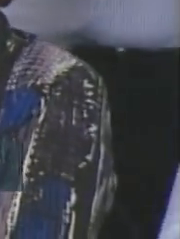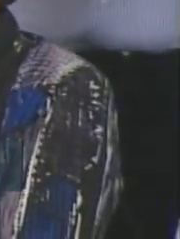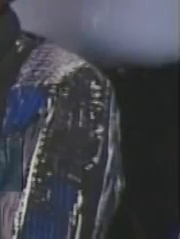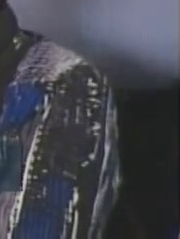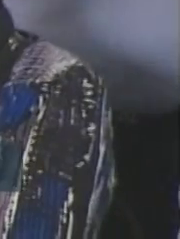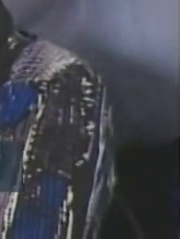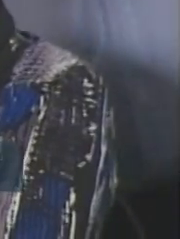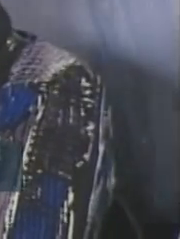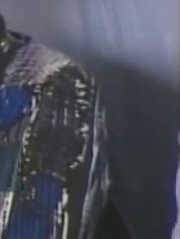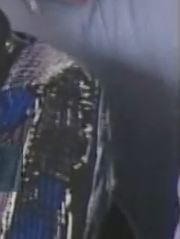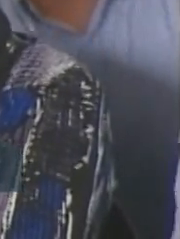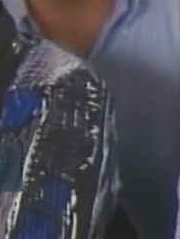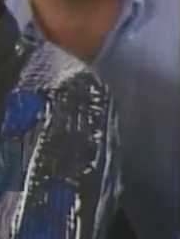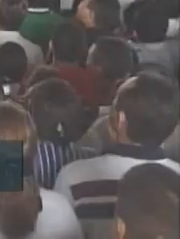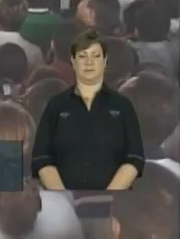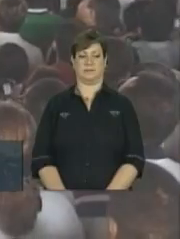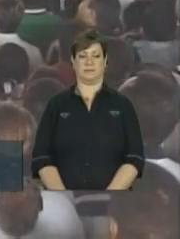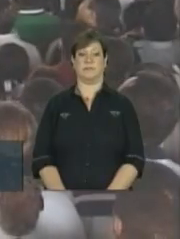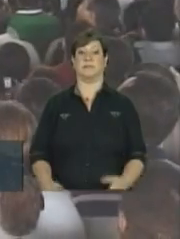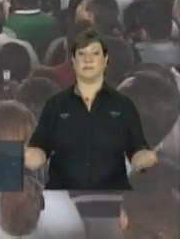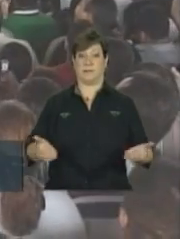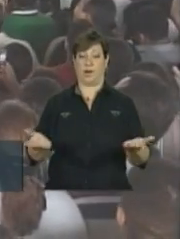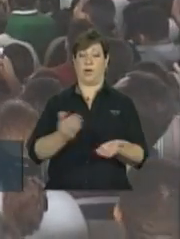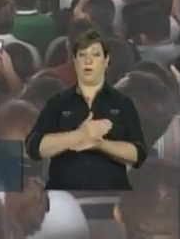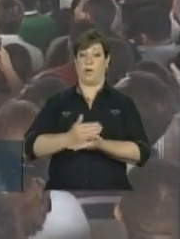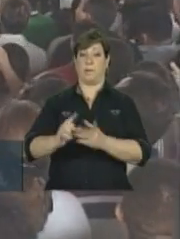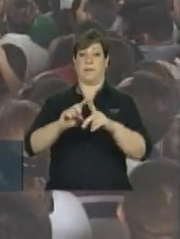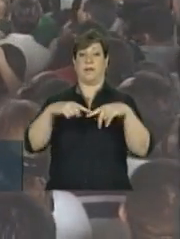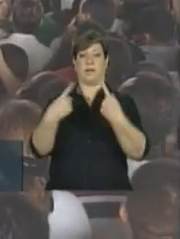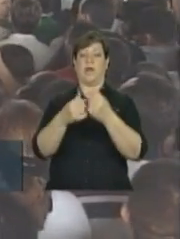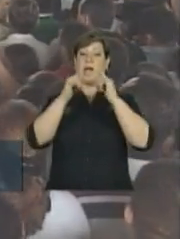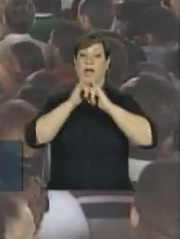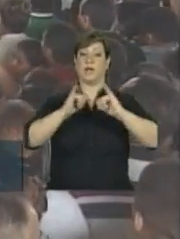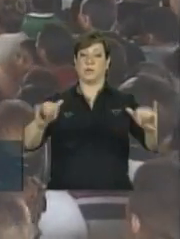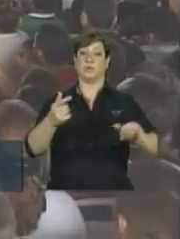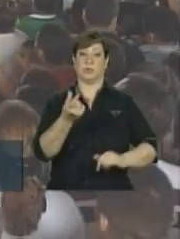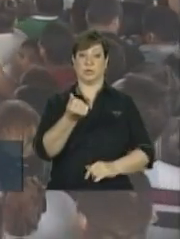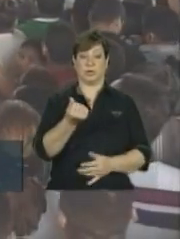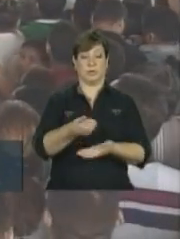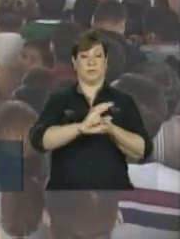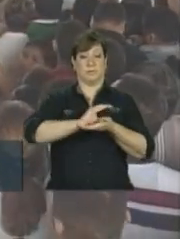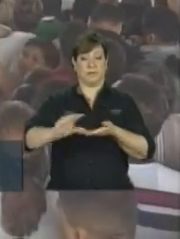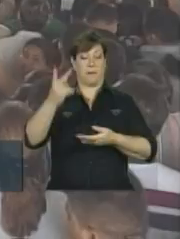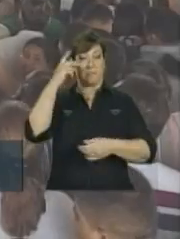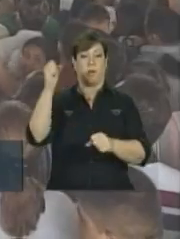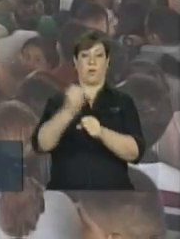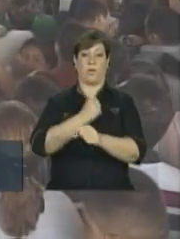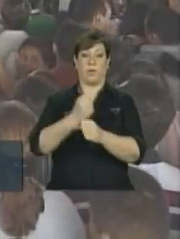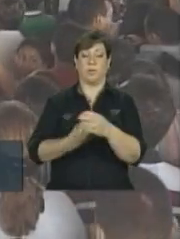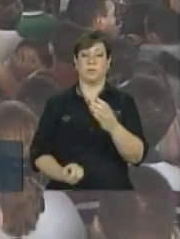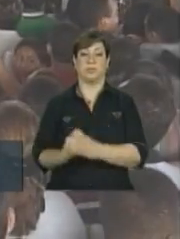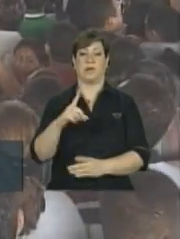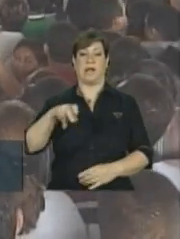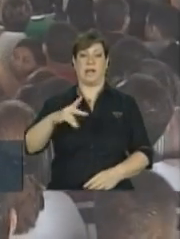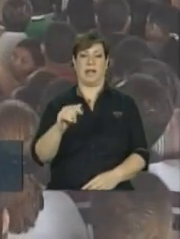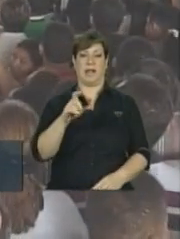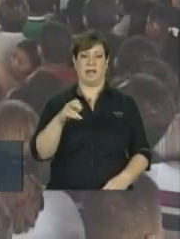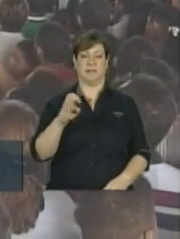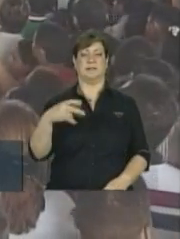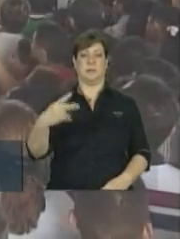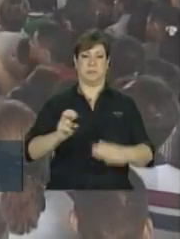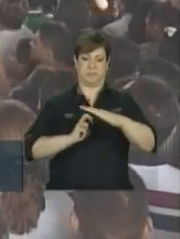Dando início à cerimônia de anúncio de investimentos para a implantação da linha leste metrô